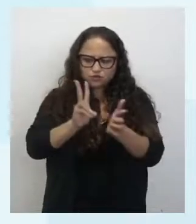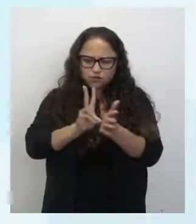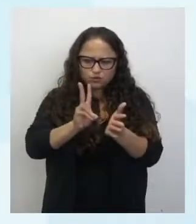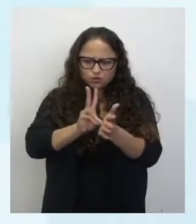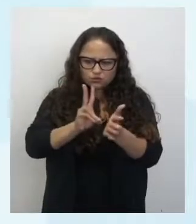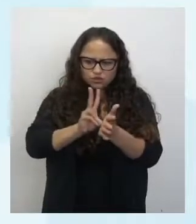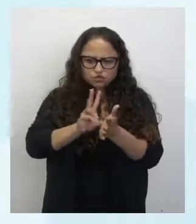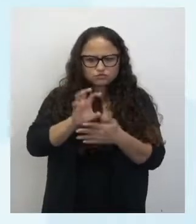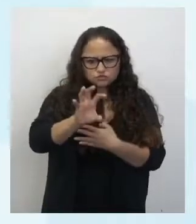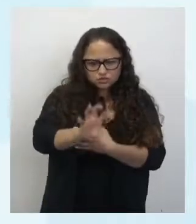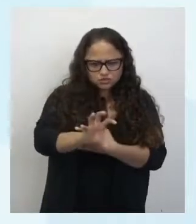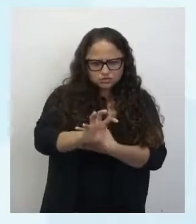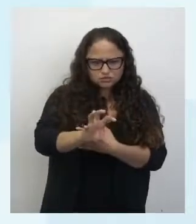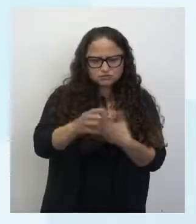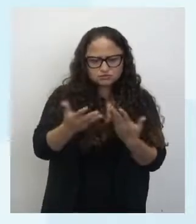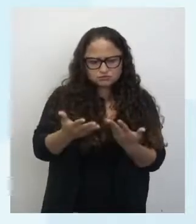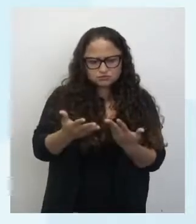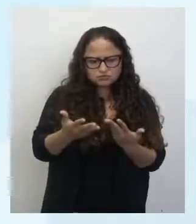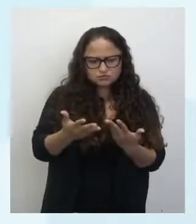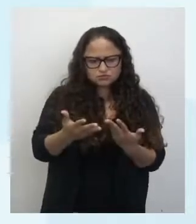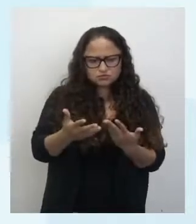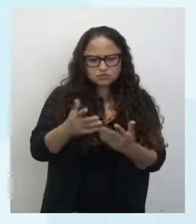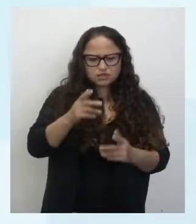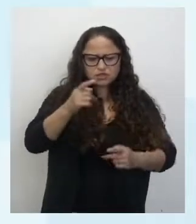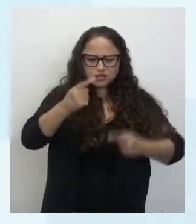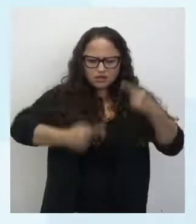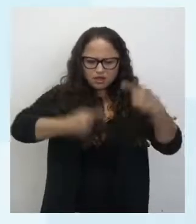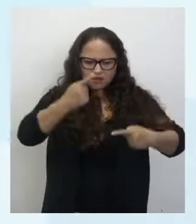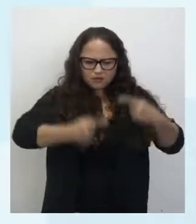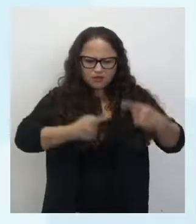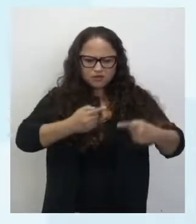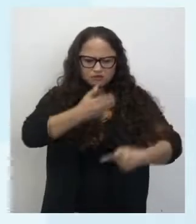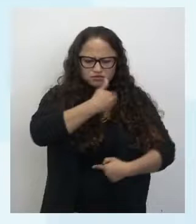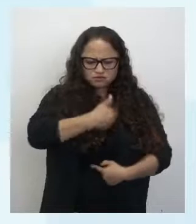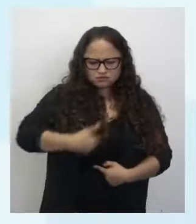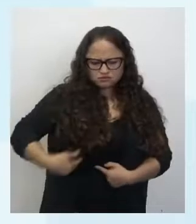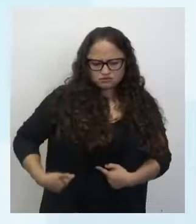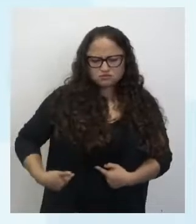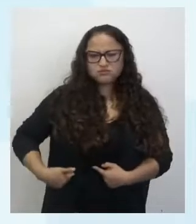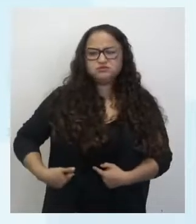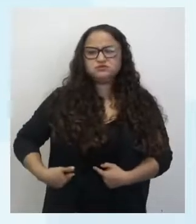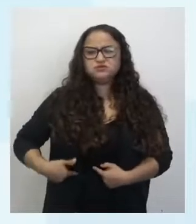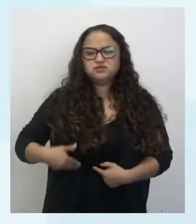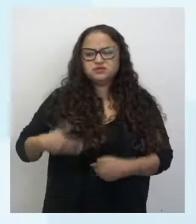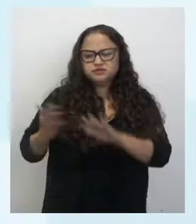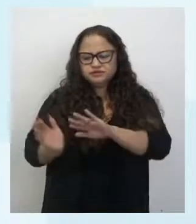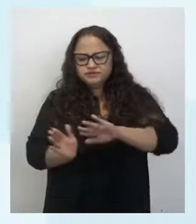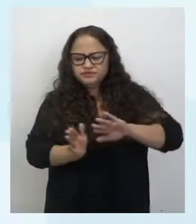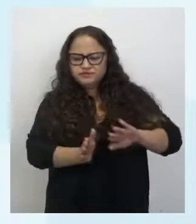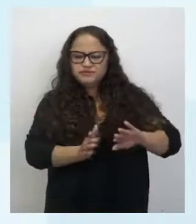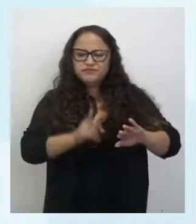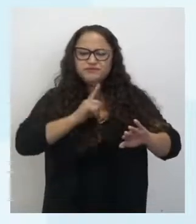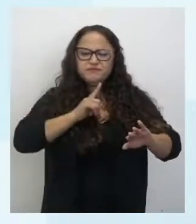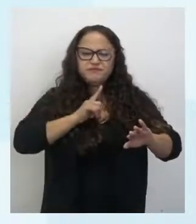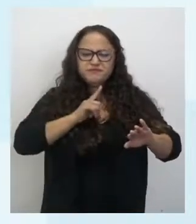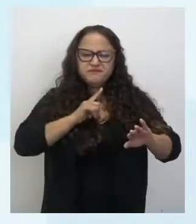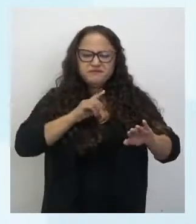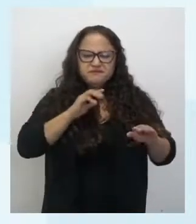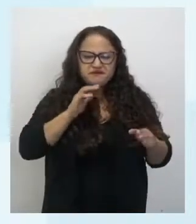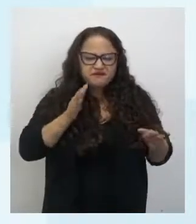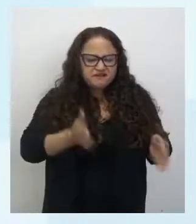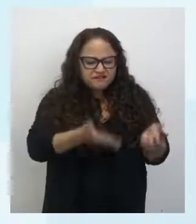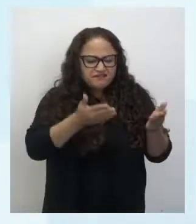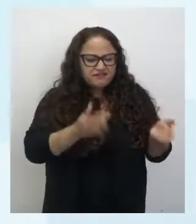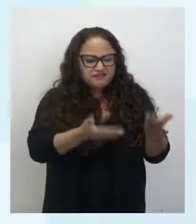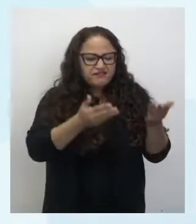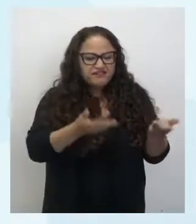como as políticas públicas, digamos, deixa de dar uma certa assistência a